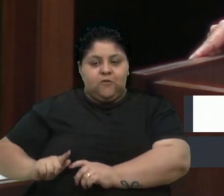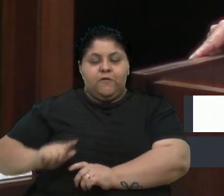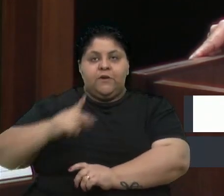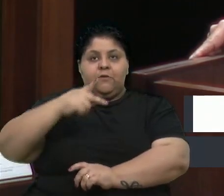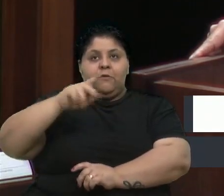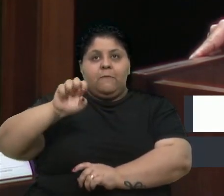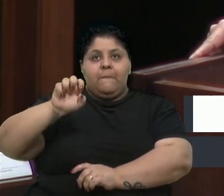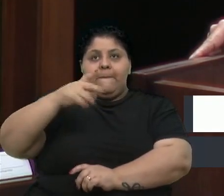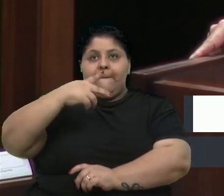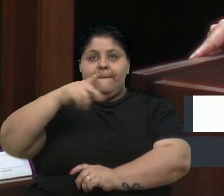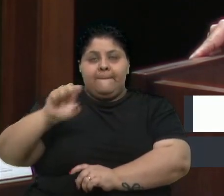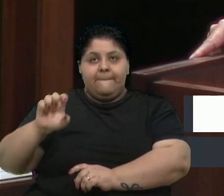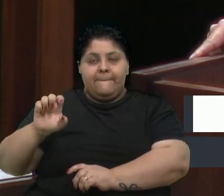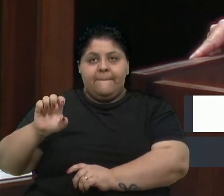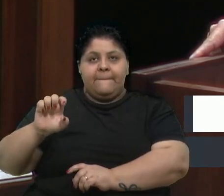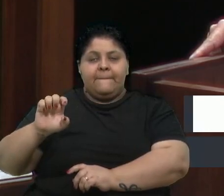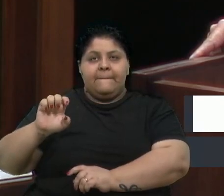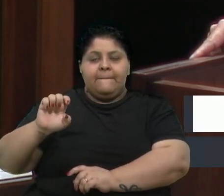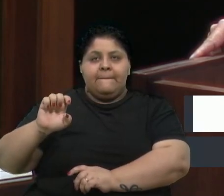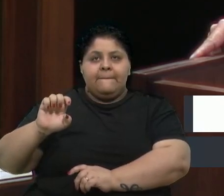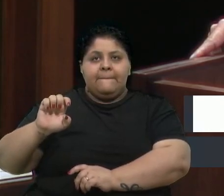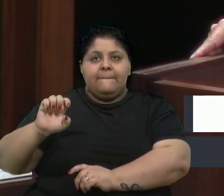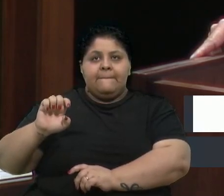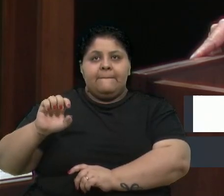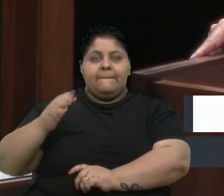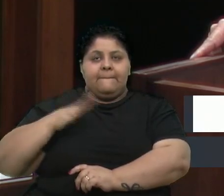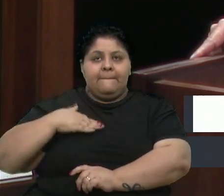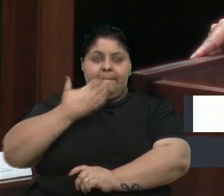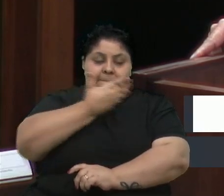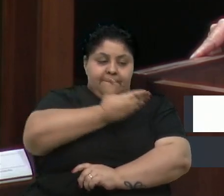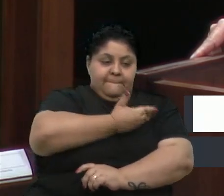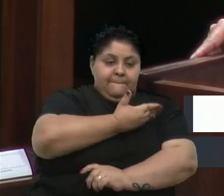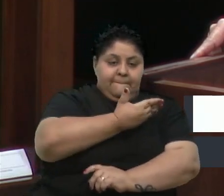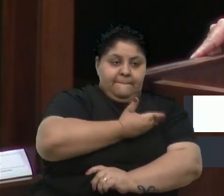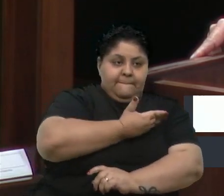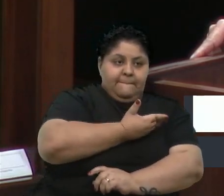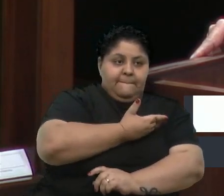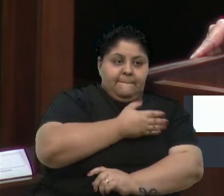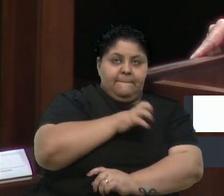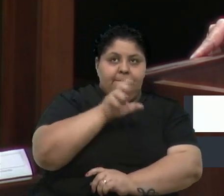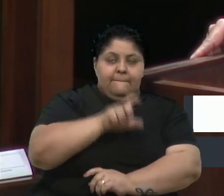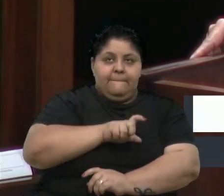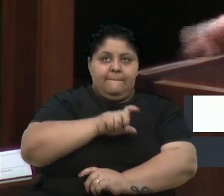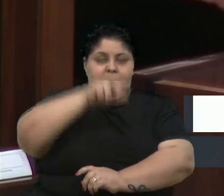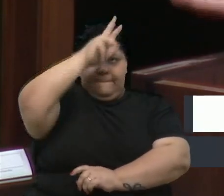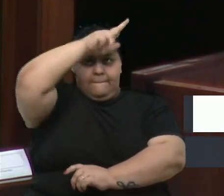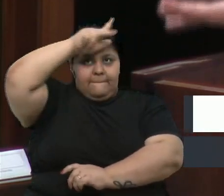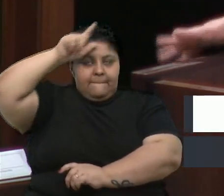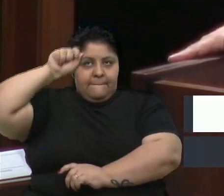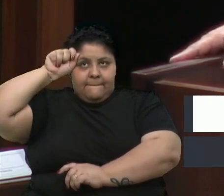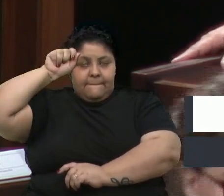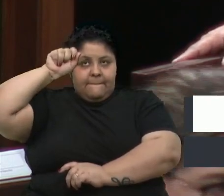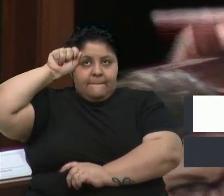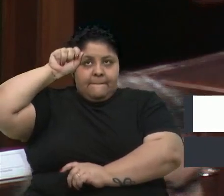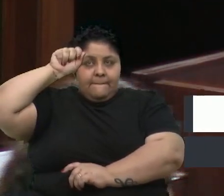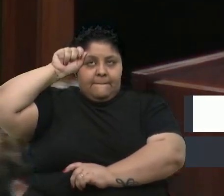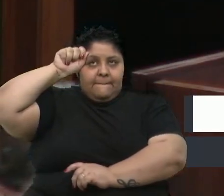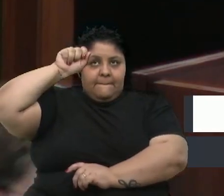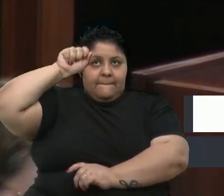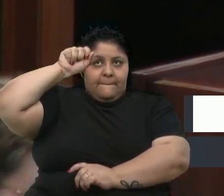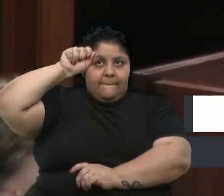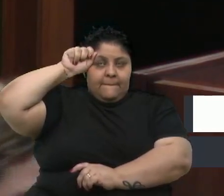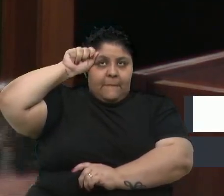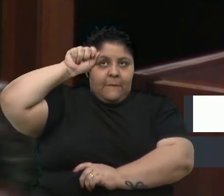Vargas, enquanto a minha amiga, companheira, ex-vice-prefeita, deputada estadual, Marisa Fórmulo,